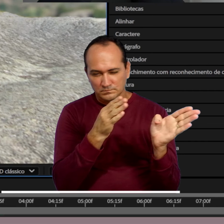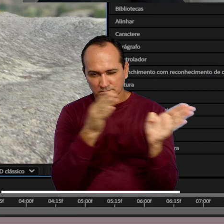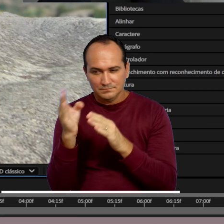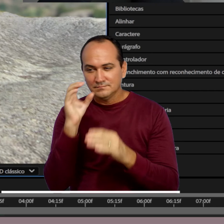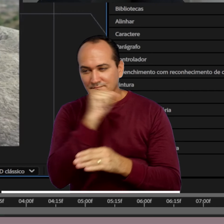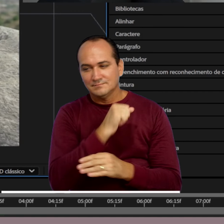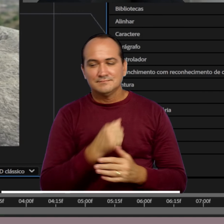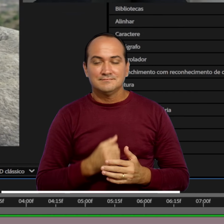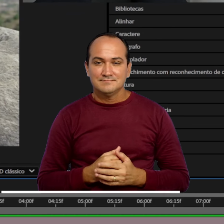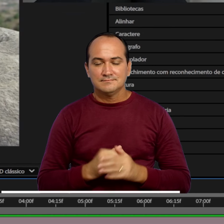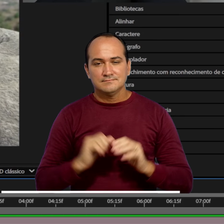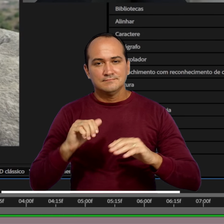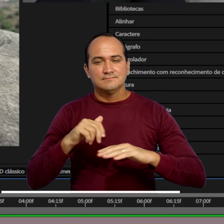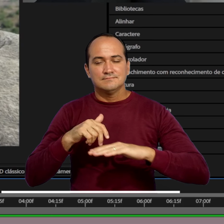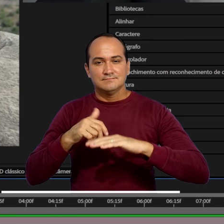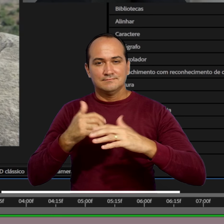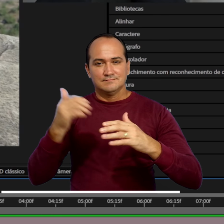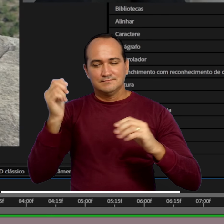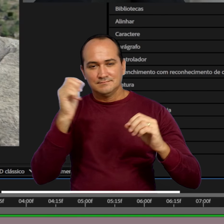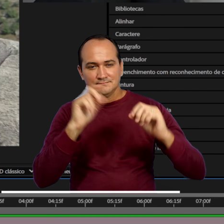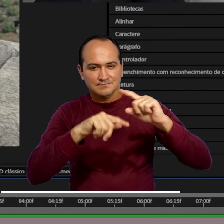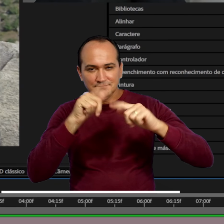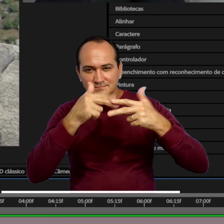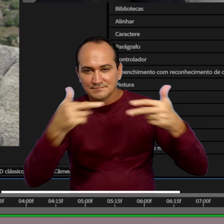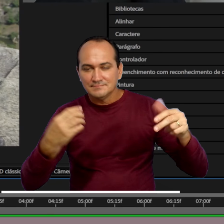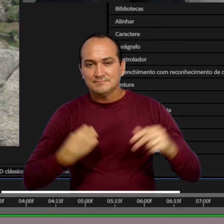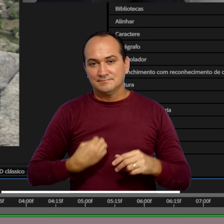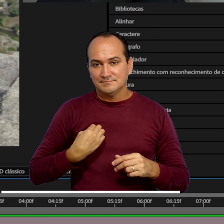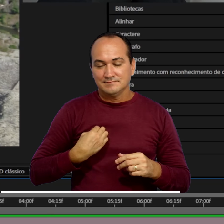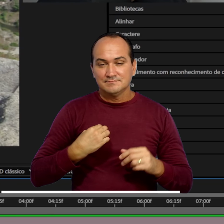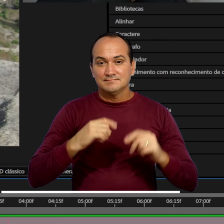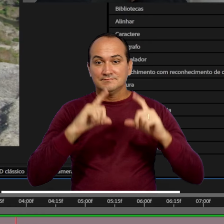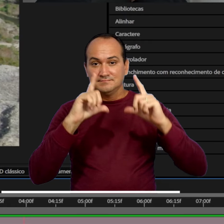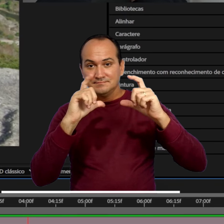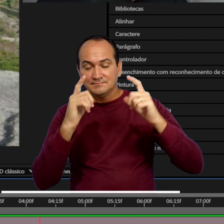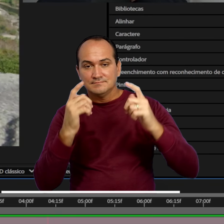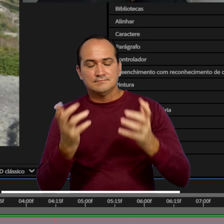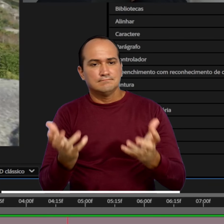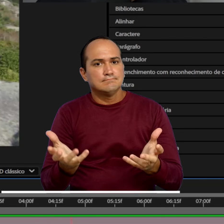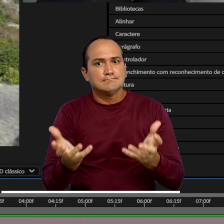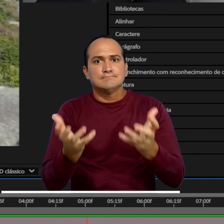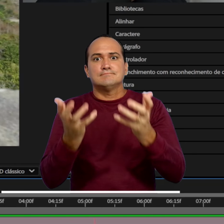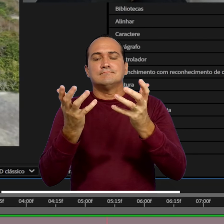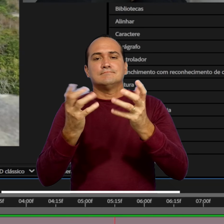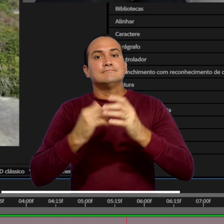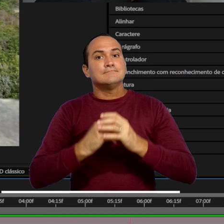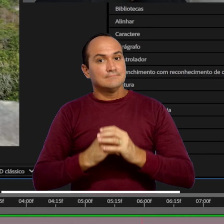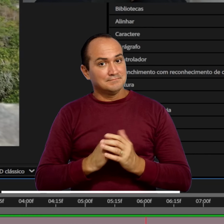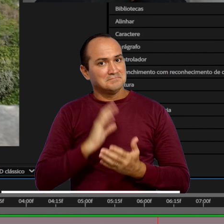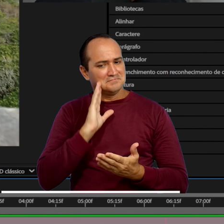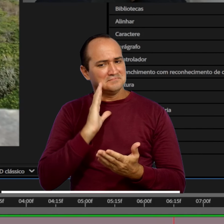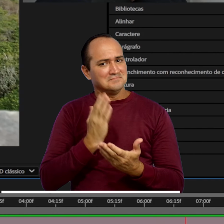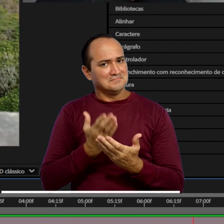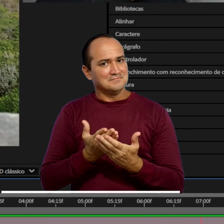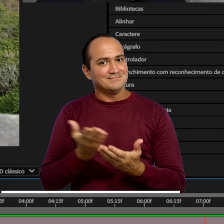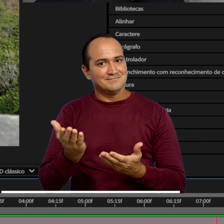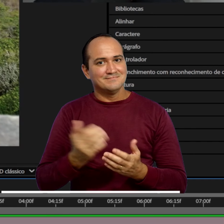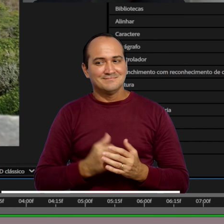tá, pessoal? Ó. Então, à medida que a gente acrescenta alguns elementos vivos em cima dessa foto, essa foto ganha muito